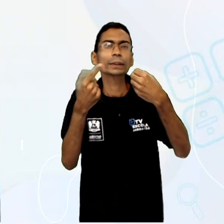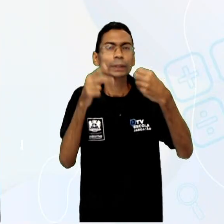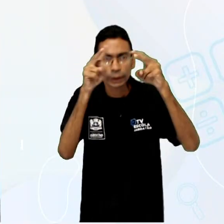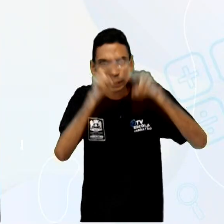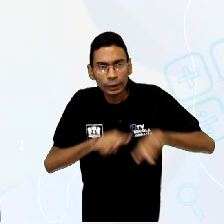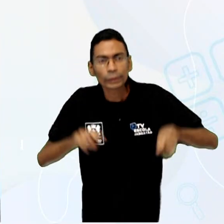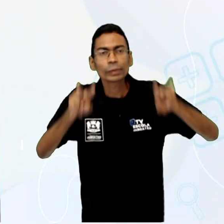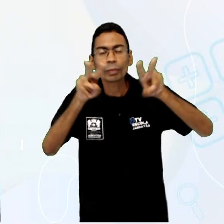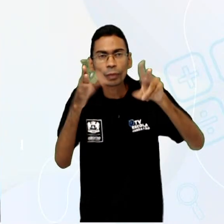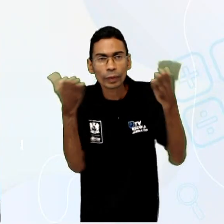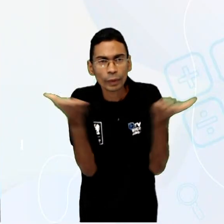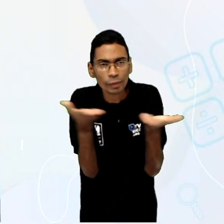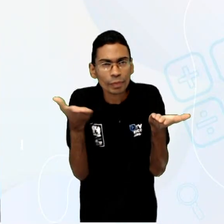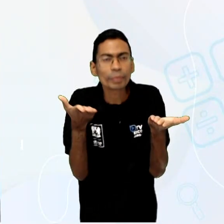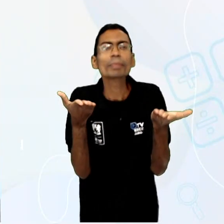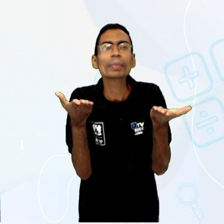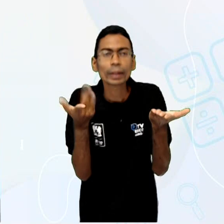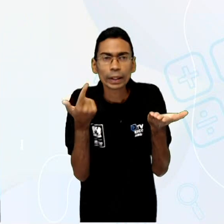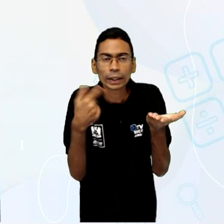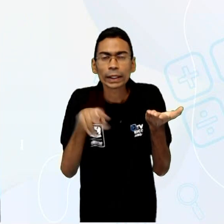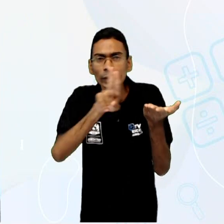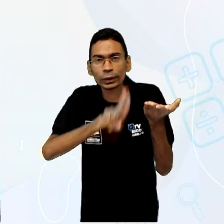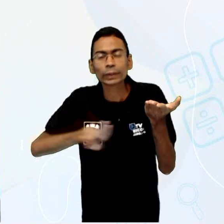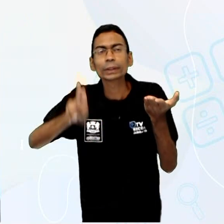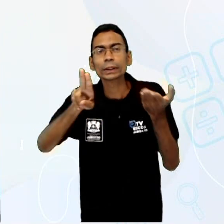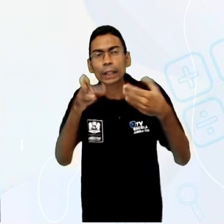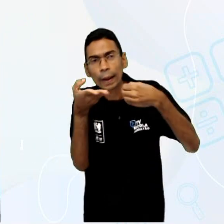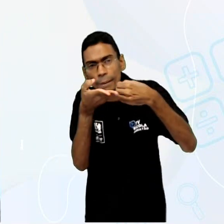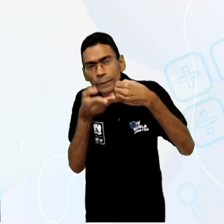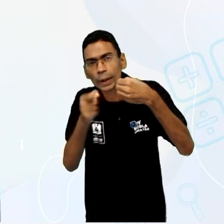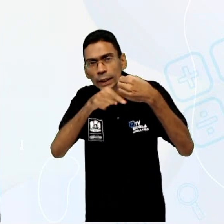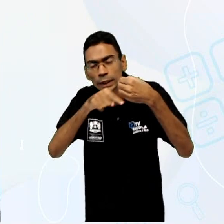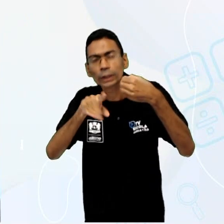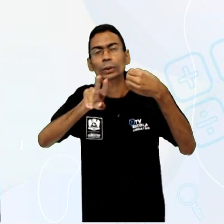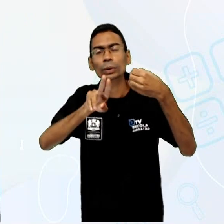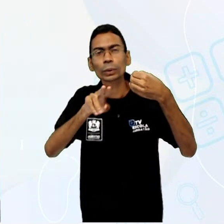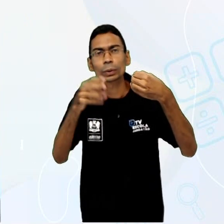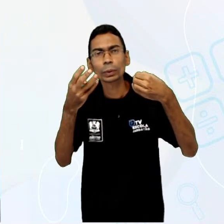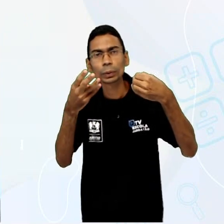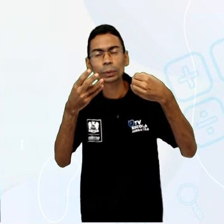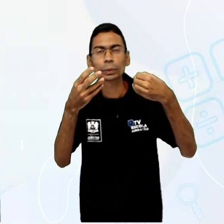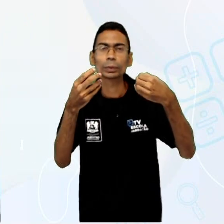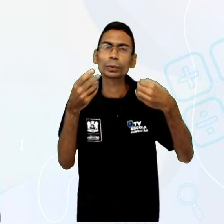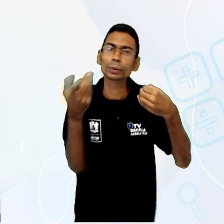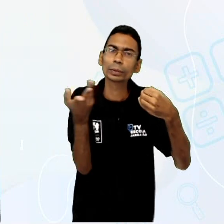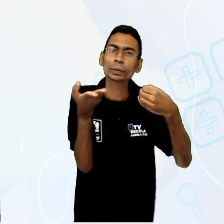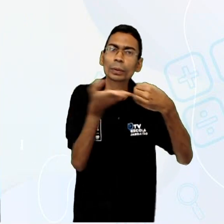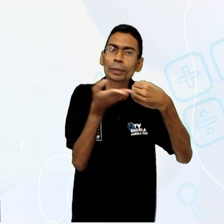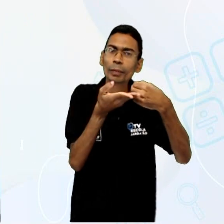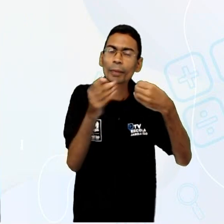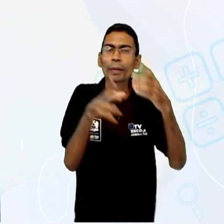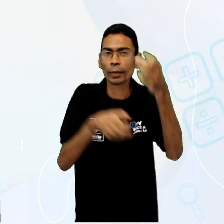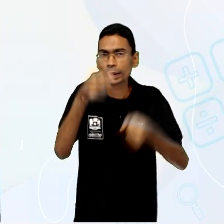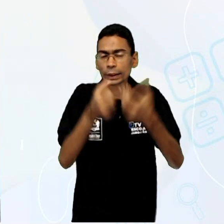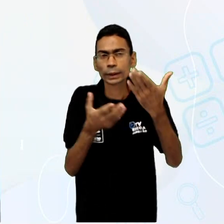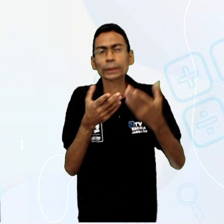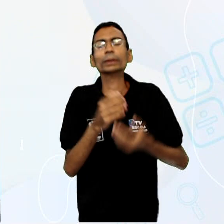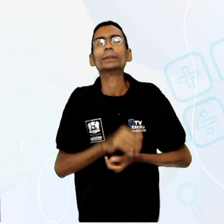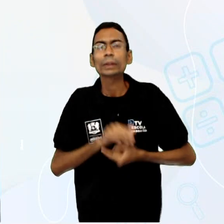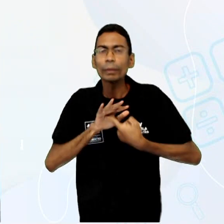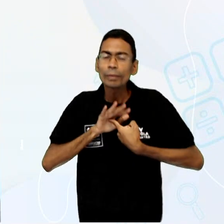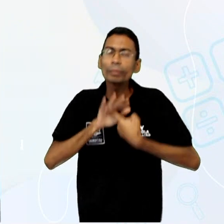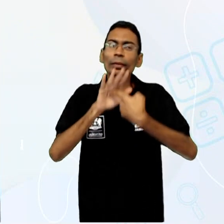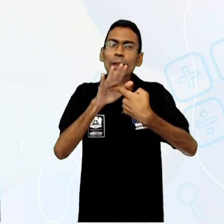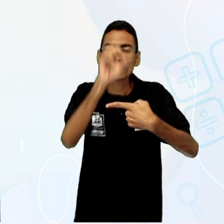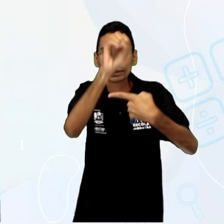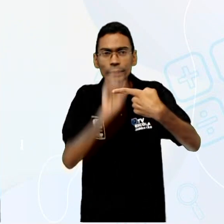vai utilizar essa parte do copo de leite, pois vamos representar em forma de fração. O número que